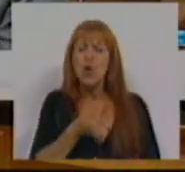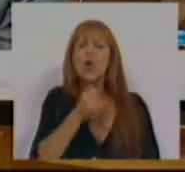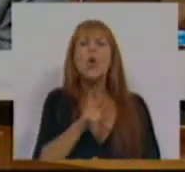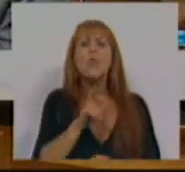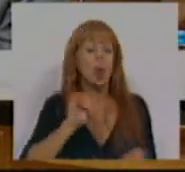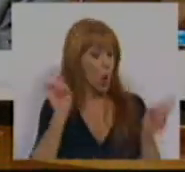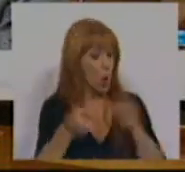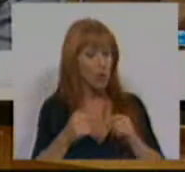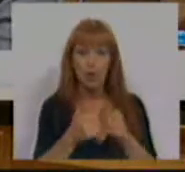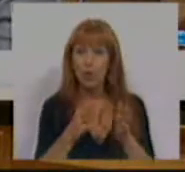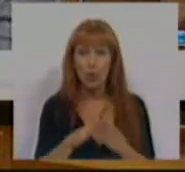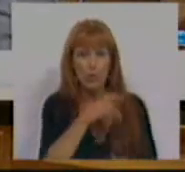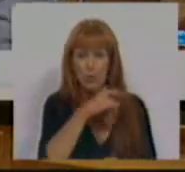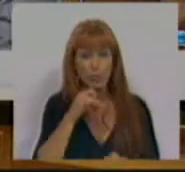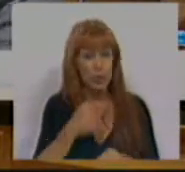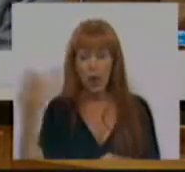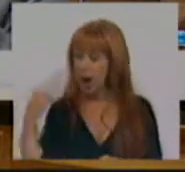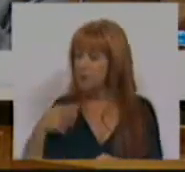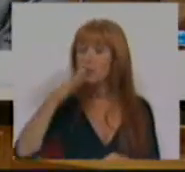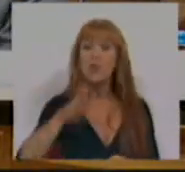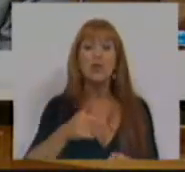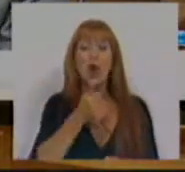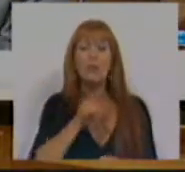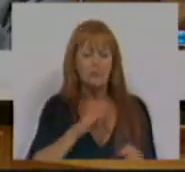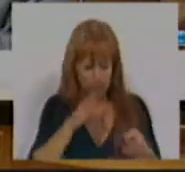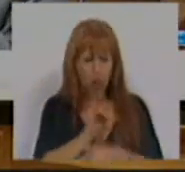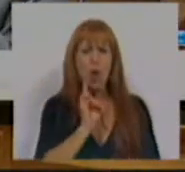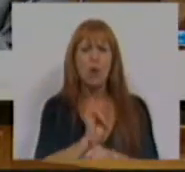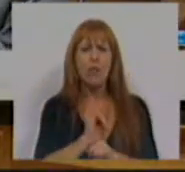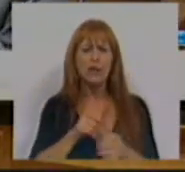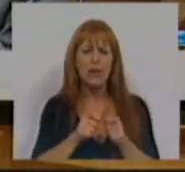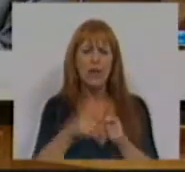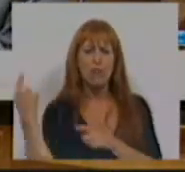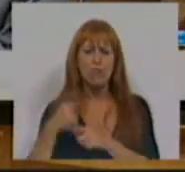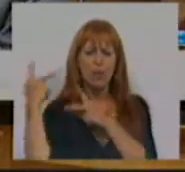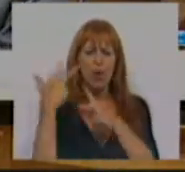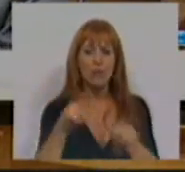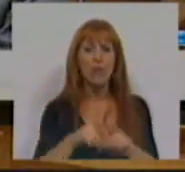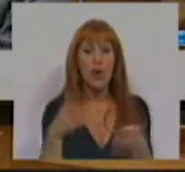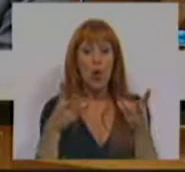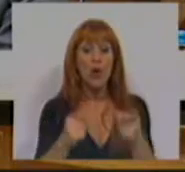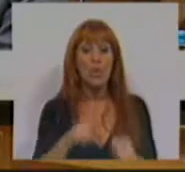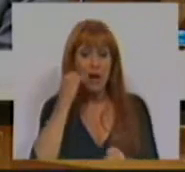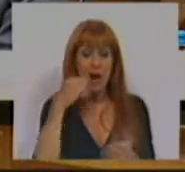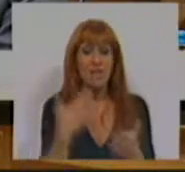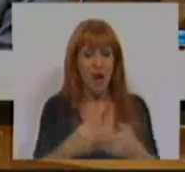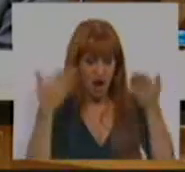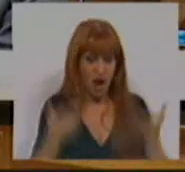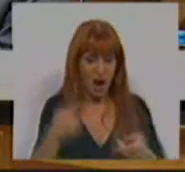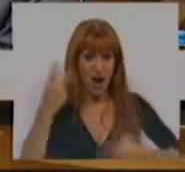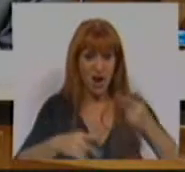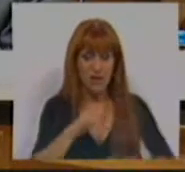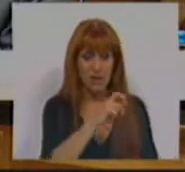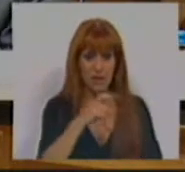optou, ao contrário de tudo aquilo que prometeu e anunciou, optou por continuar com a sua linha de austeridade. É um orçamento que agrava a carga fiscal